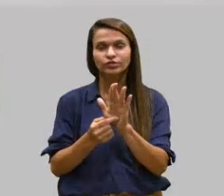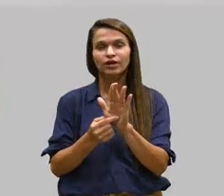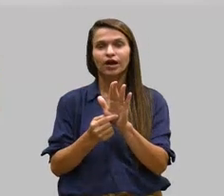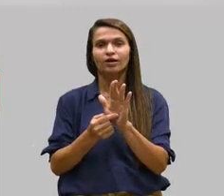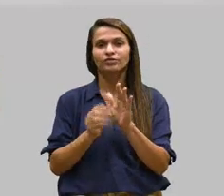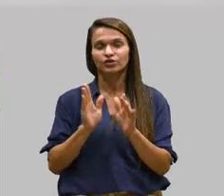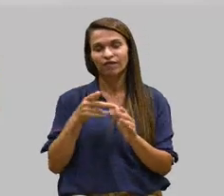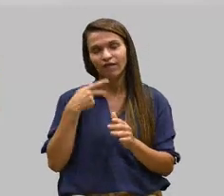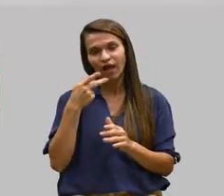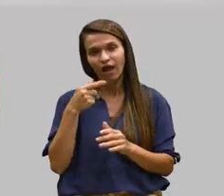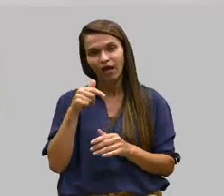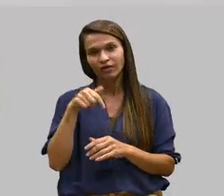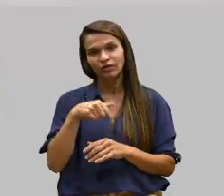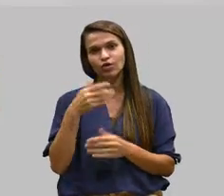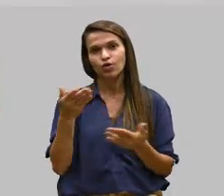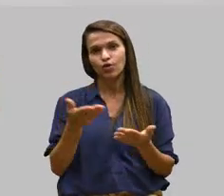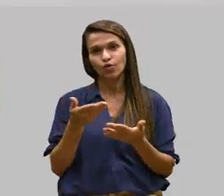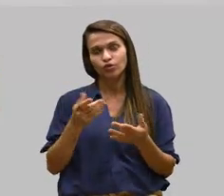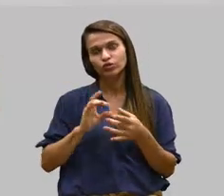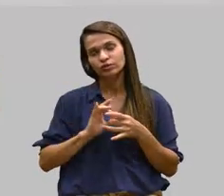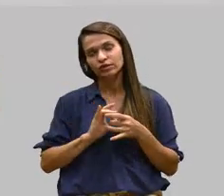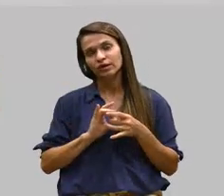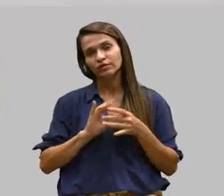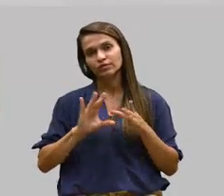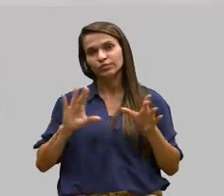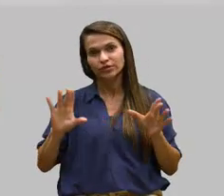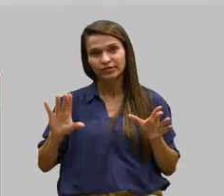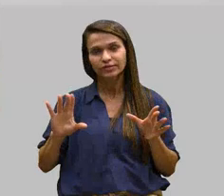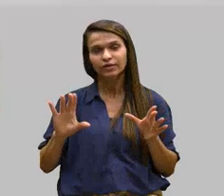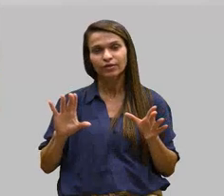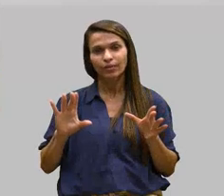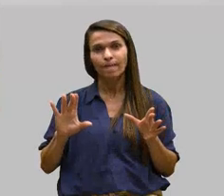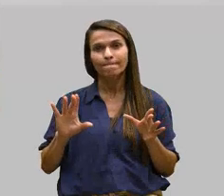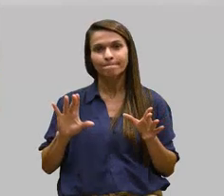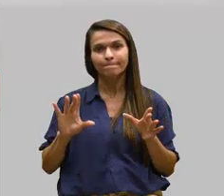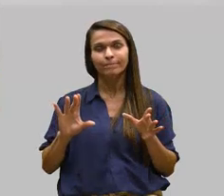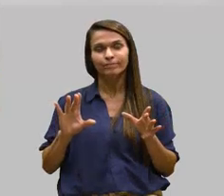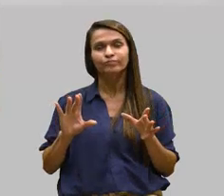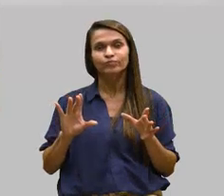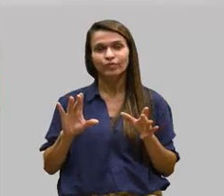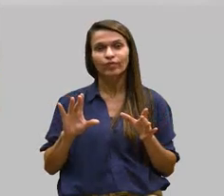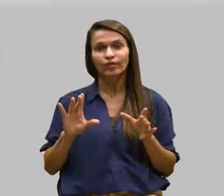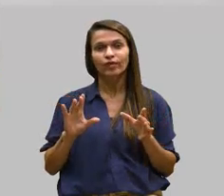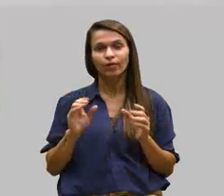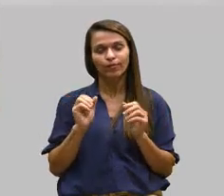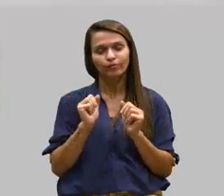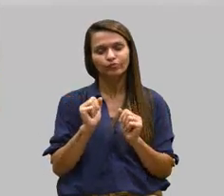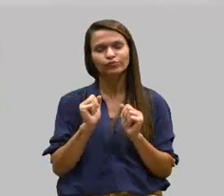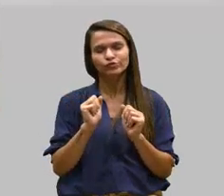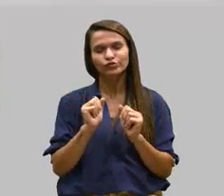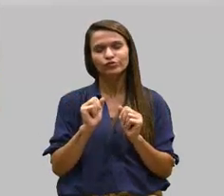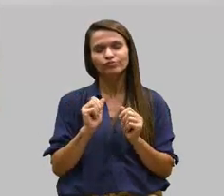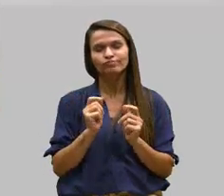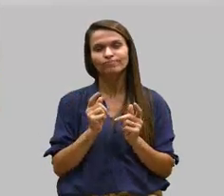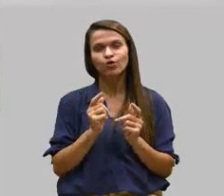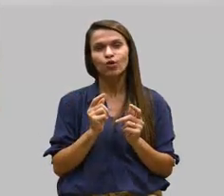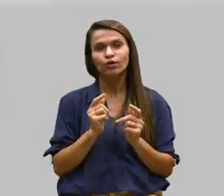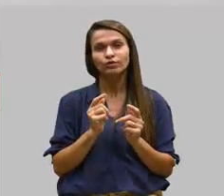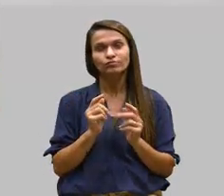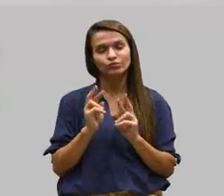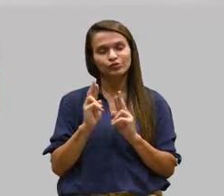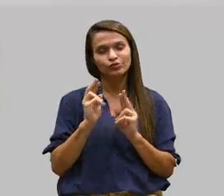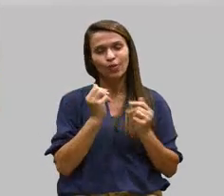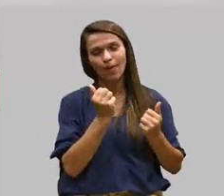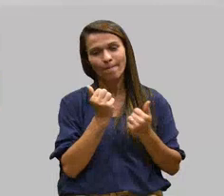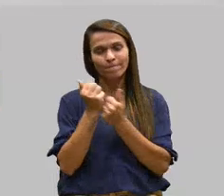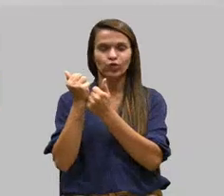aqui hoje e a gente está à disposição né contem com a gente né vamos vamos fazer de todos